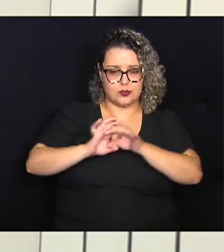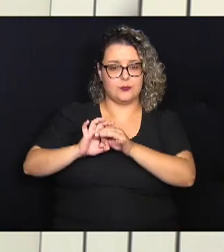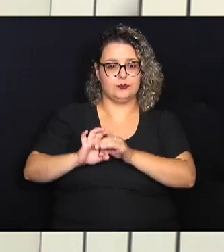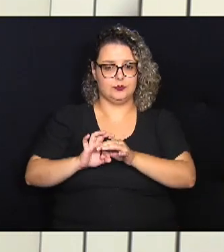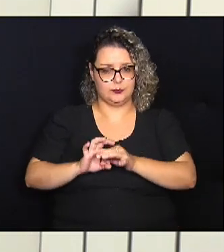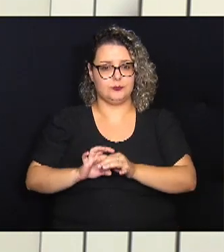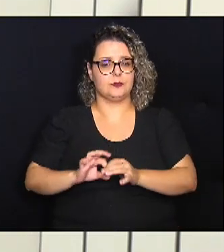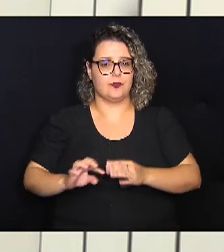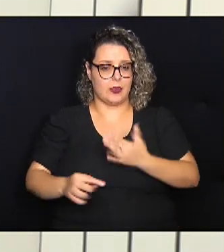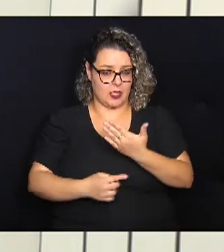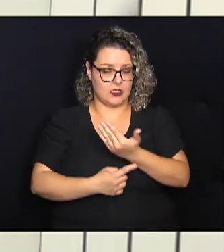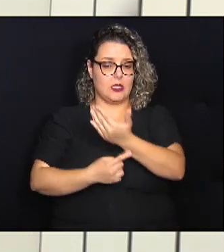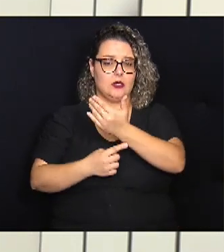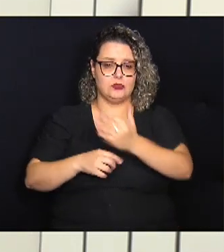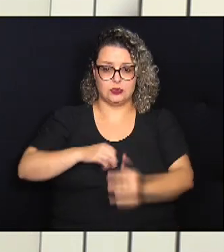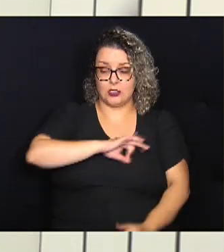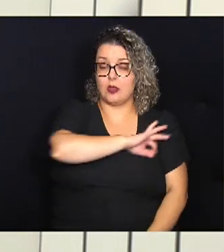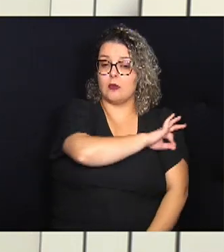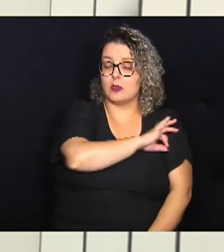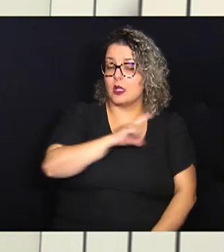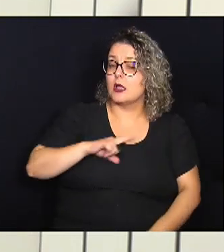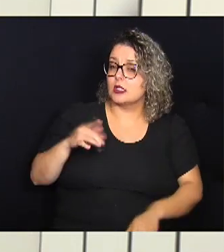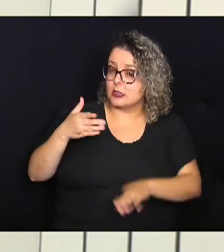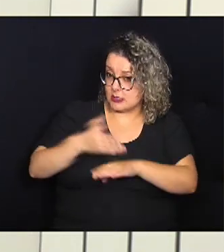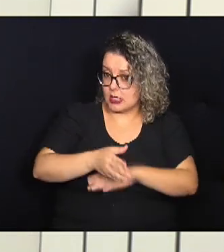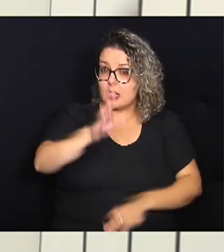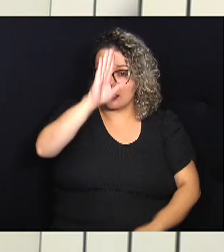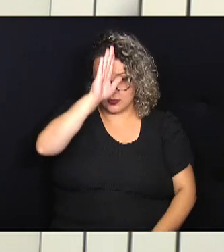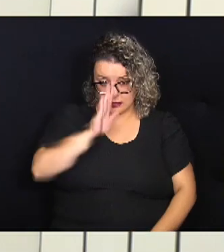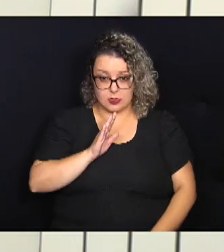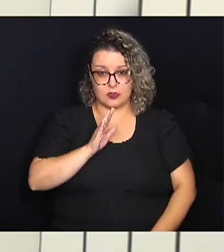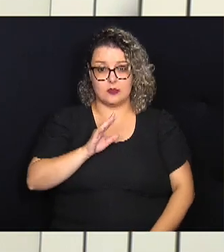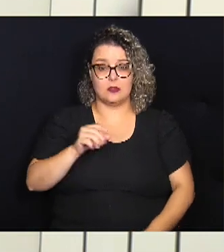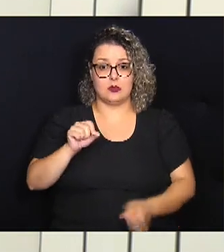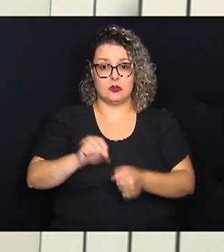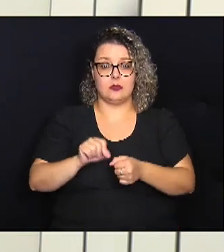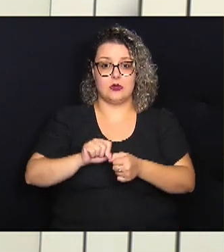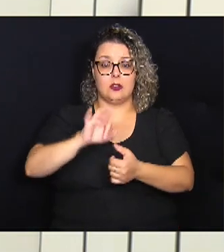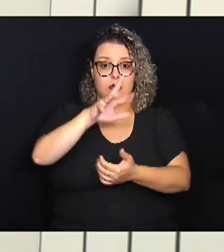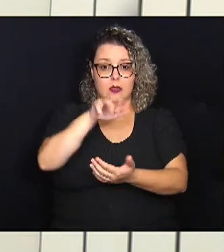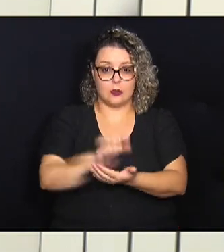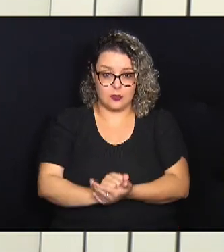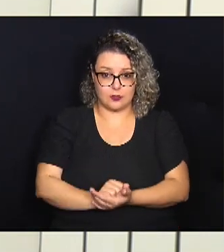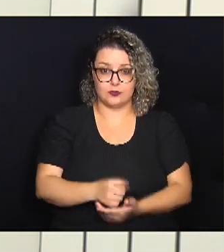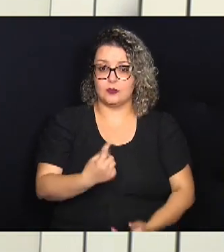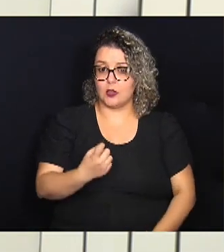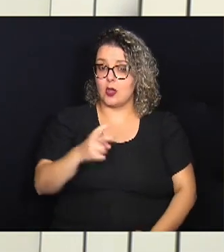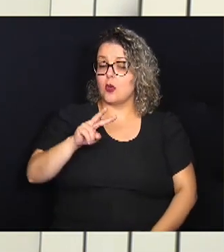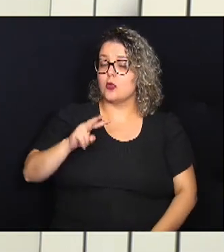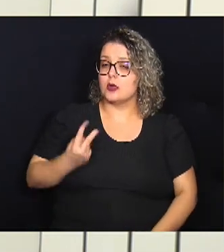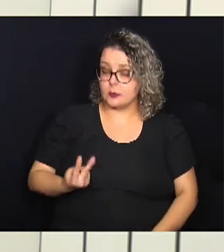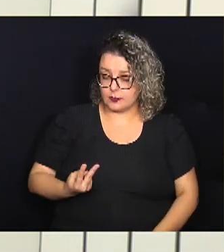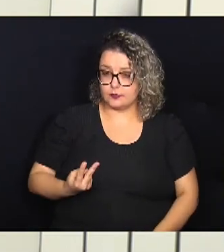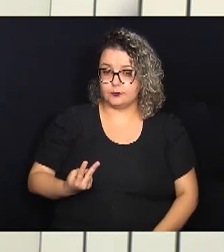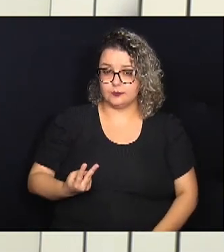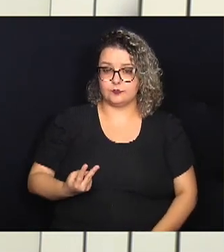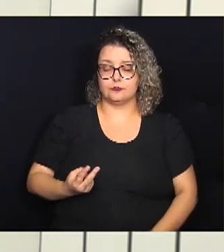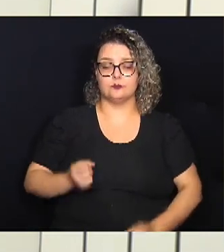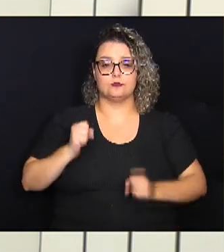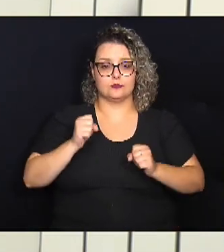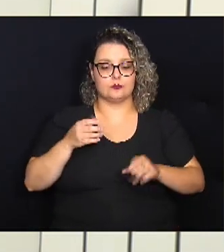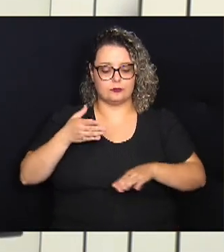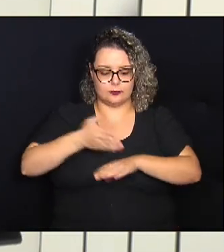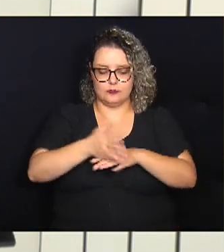de Campinas. Para ter acesso gratuito, basta fazer o cadastro uma única vez para se conectar